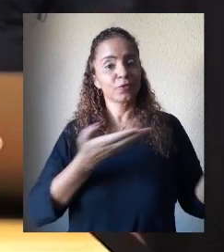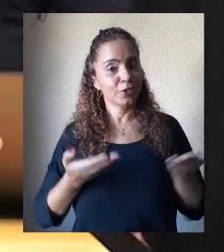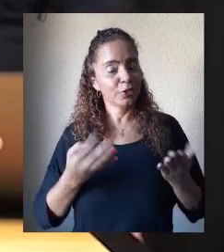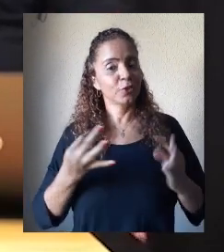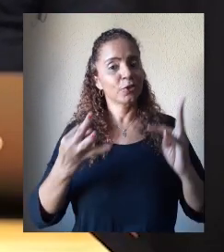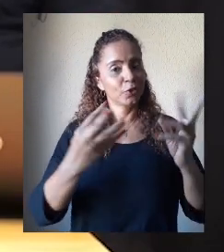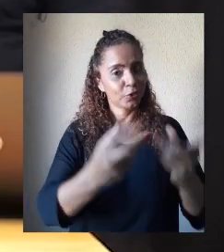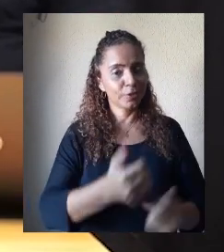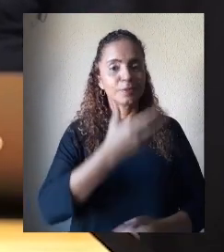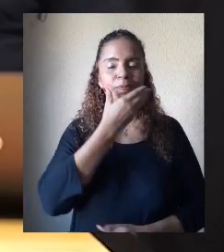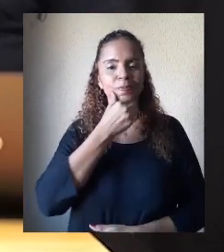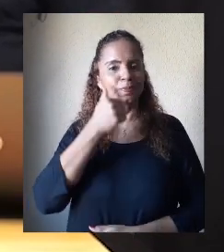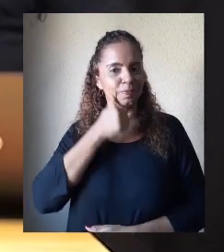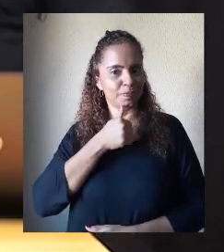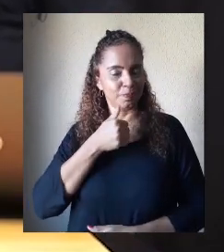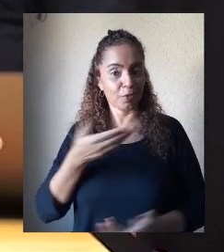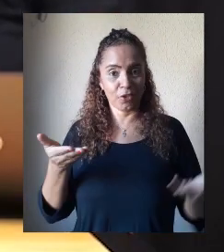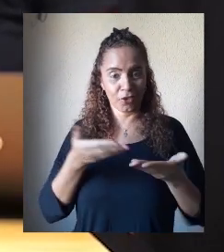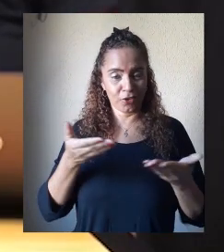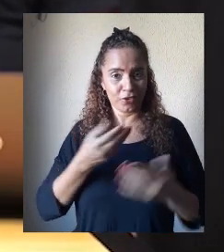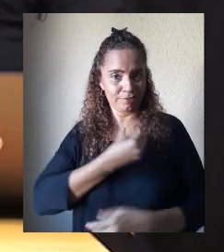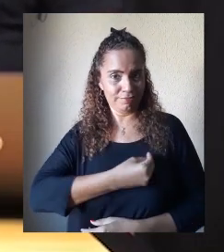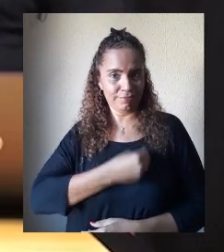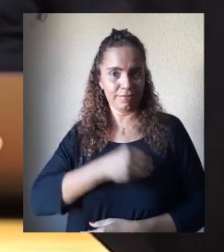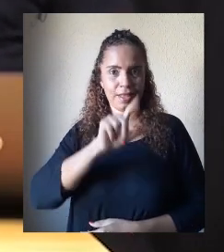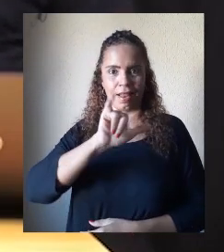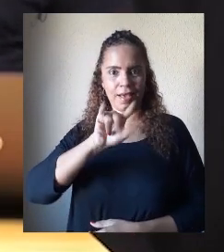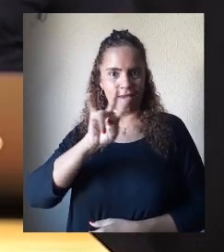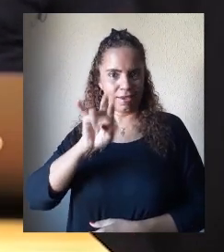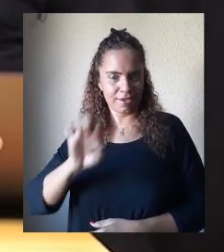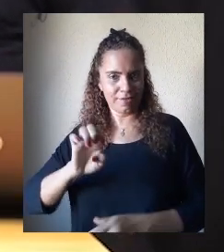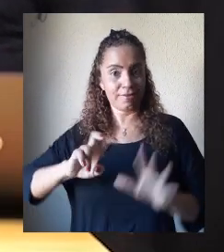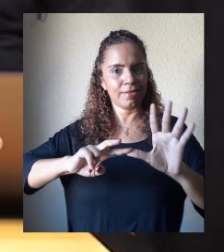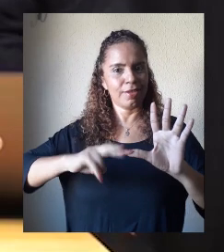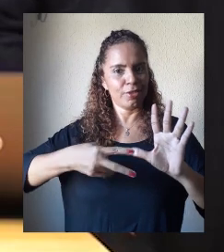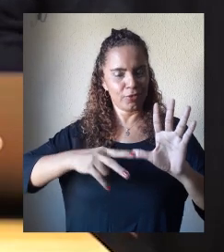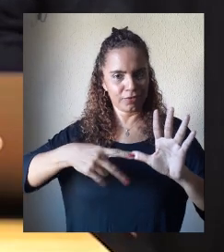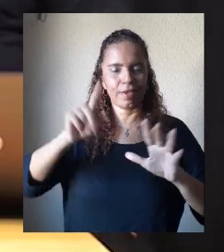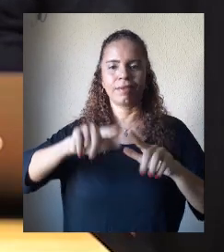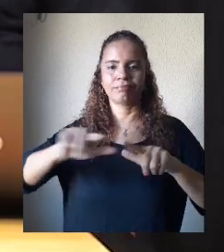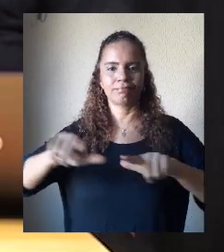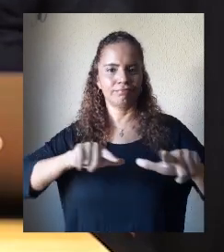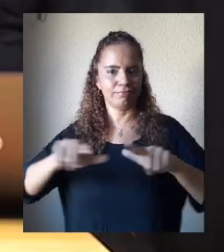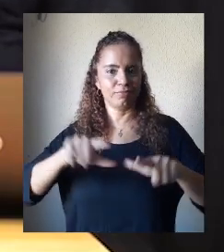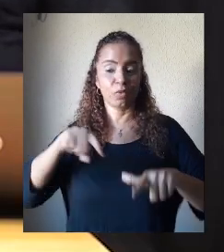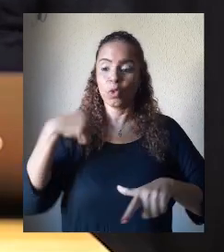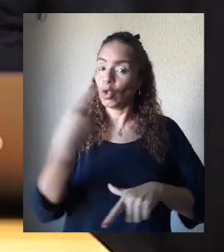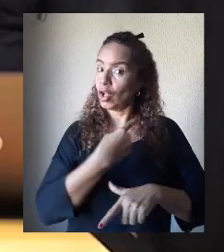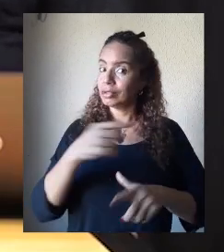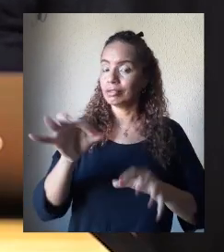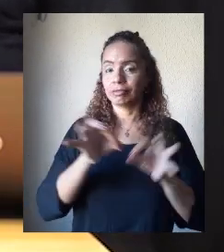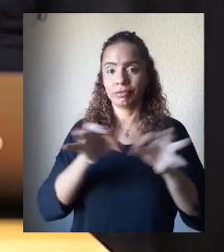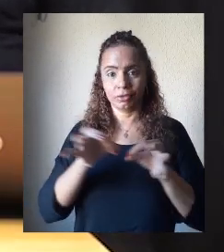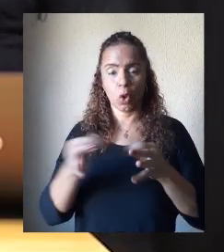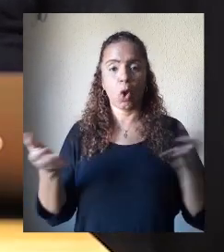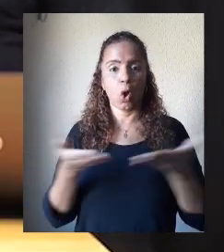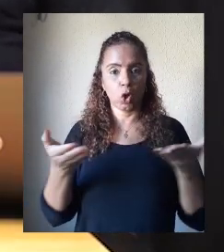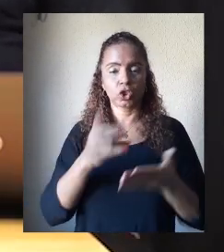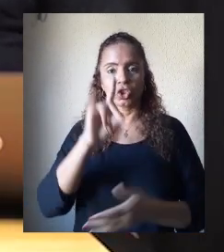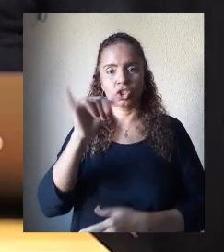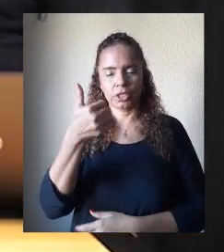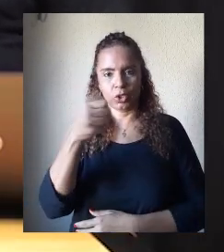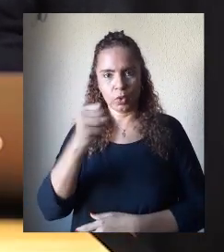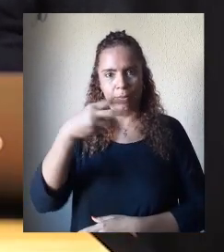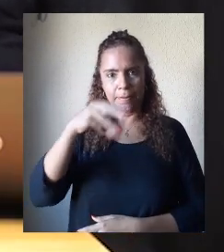Sejam bem-vindos todos e todas. Essa live da ADUFSE é uma atividade que nós estamos fazendo considerando hoje o dia 18